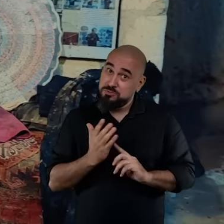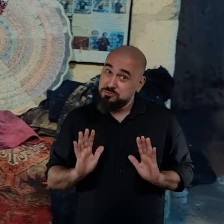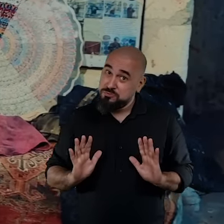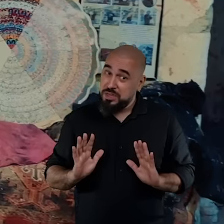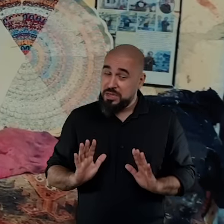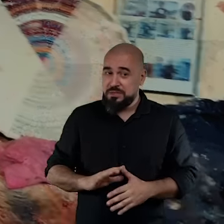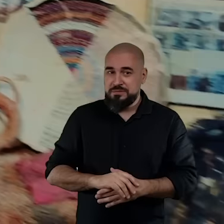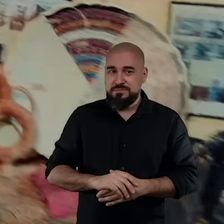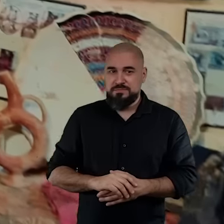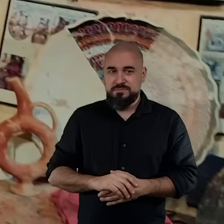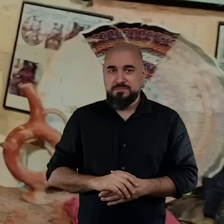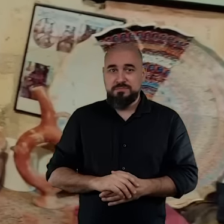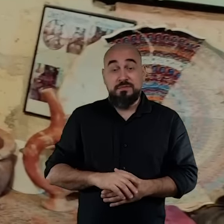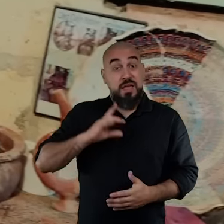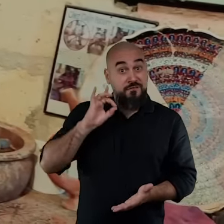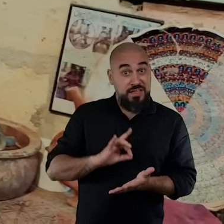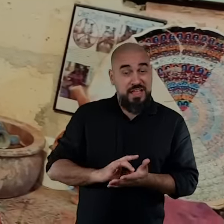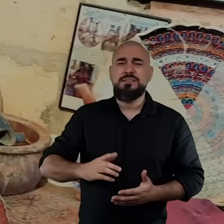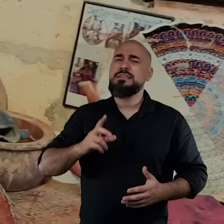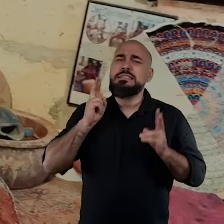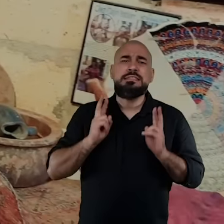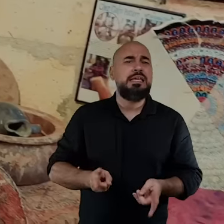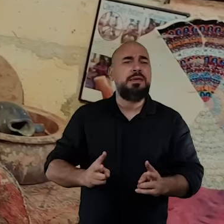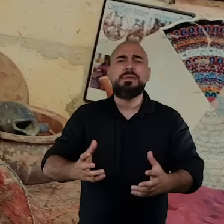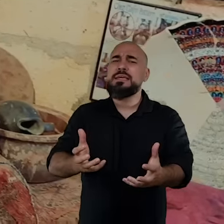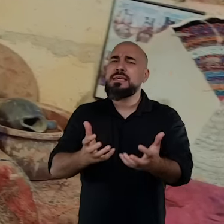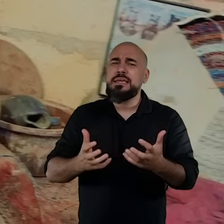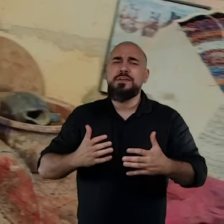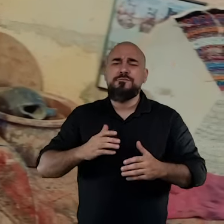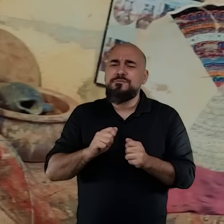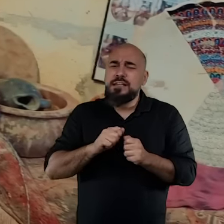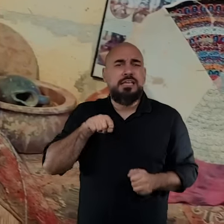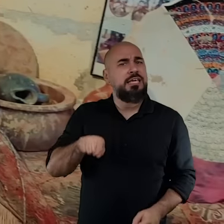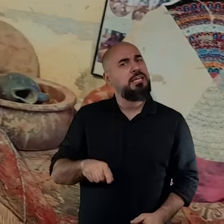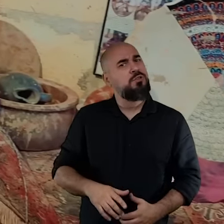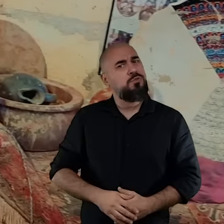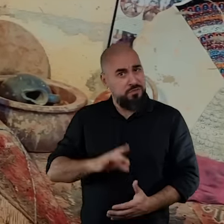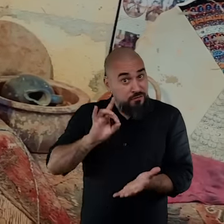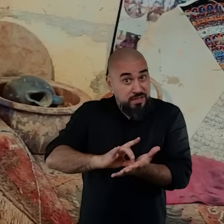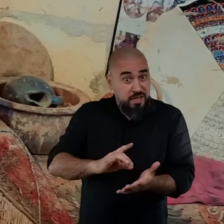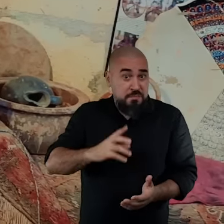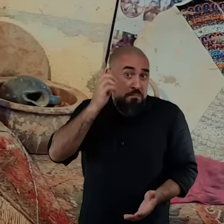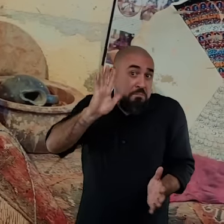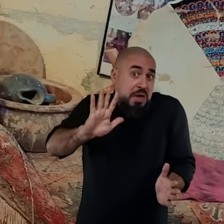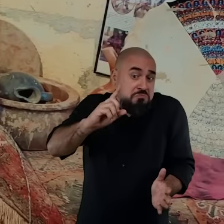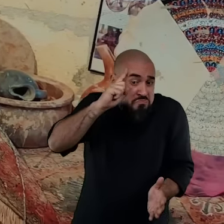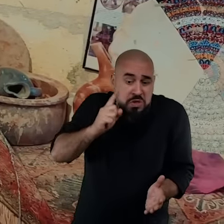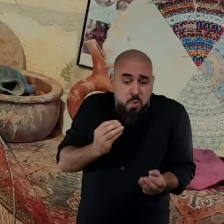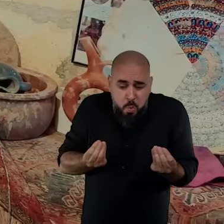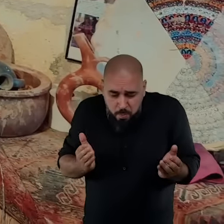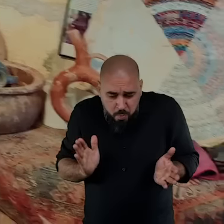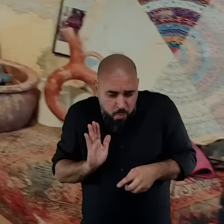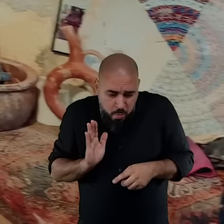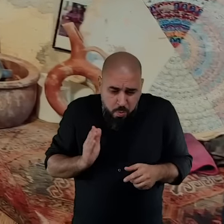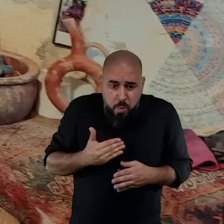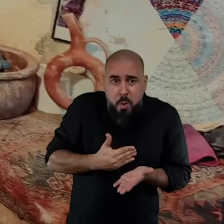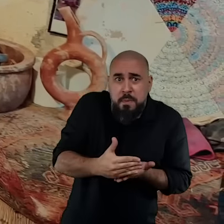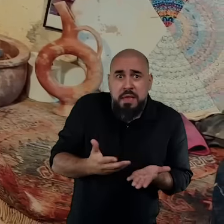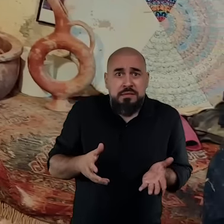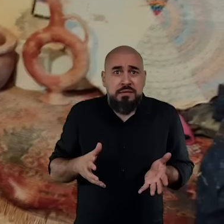bom? Na verdade, eu sempre quis fazer isso aqui, sabia? De verdade, mas eu não sei nem